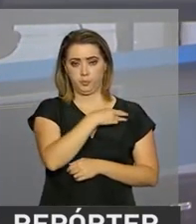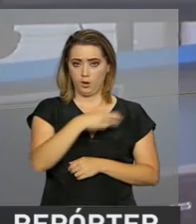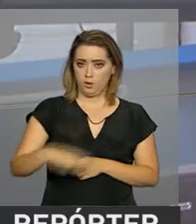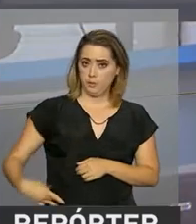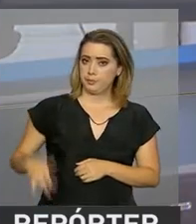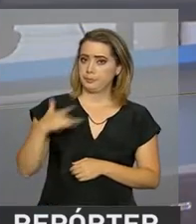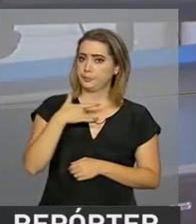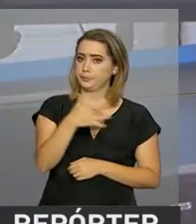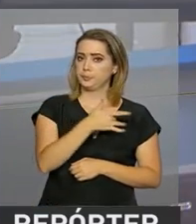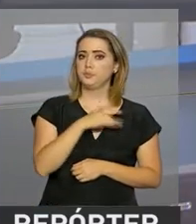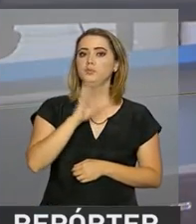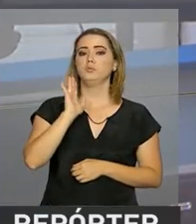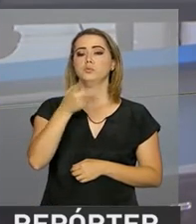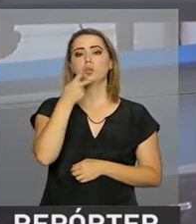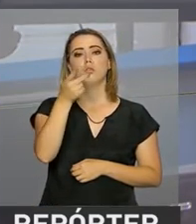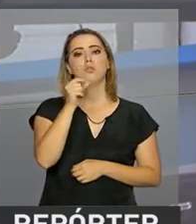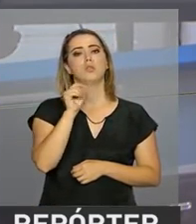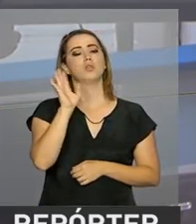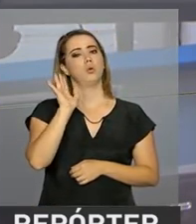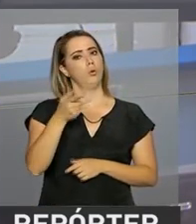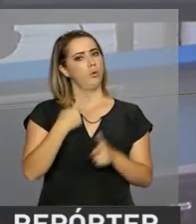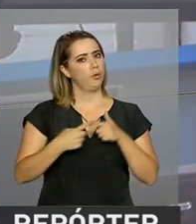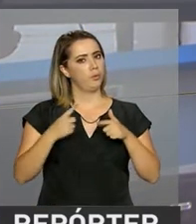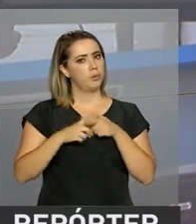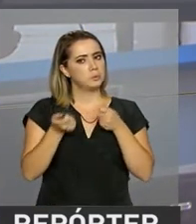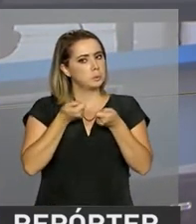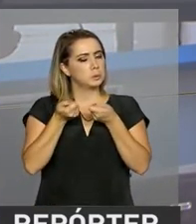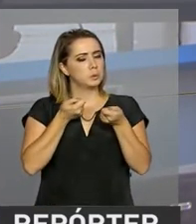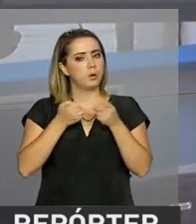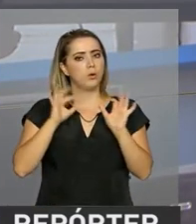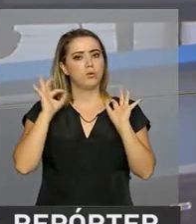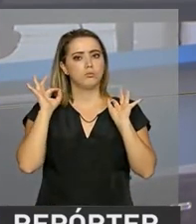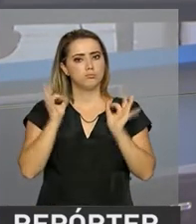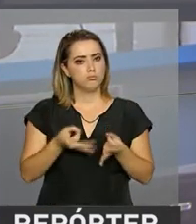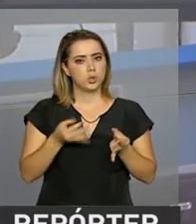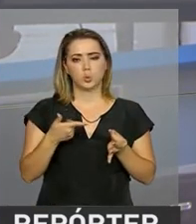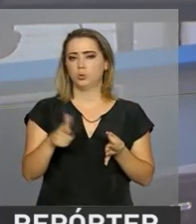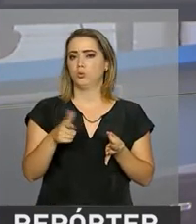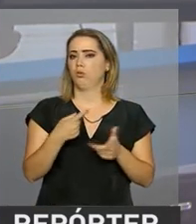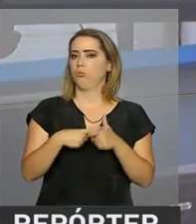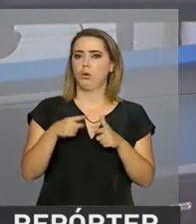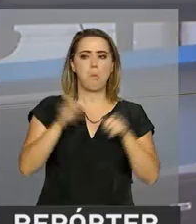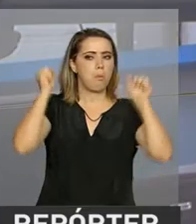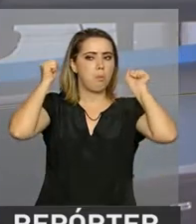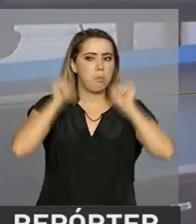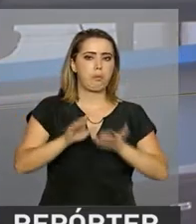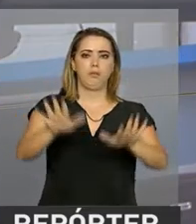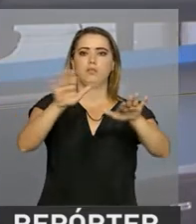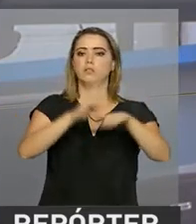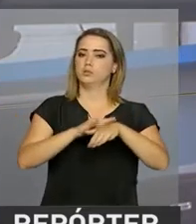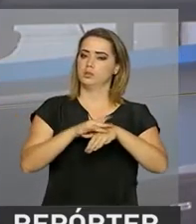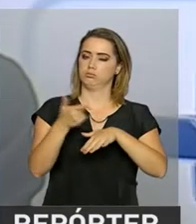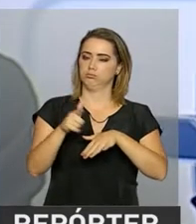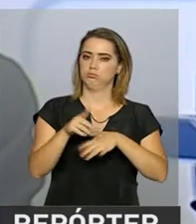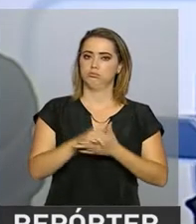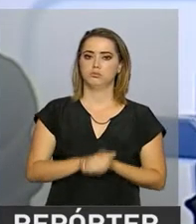da Saúde, Ricardo Barros, disse que a situação está sob controle e que não há uma epidemia da doença.